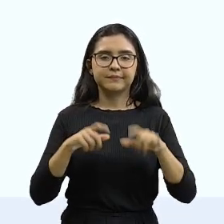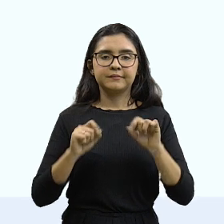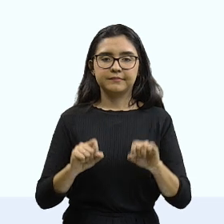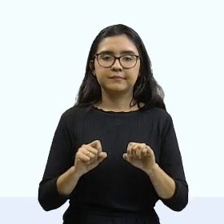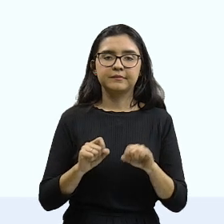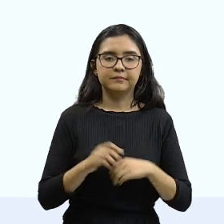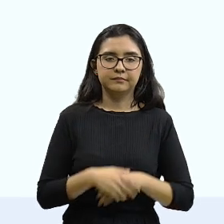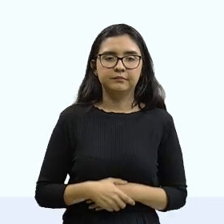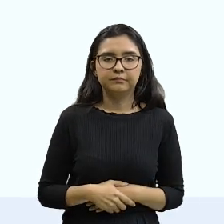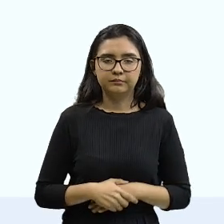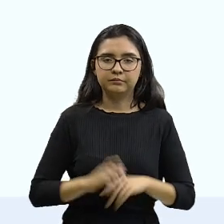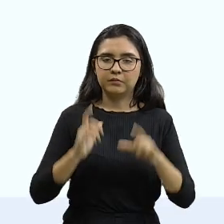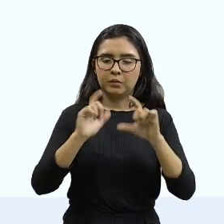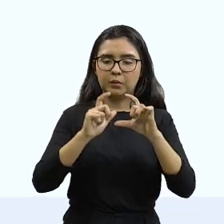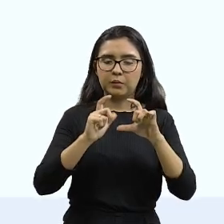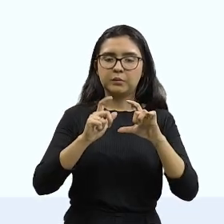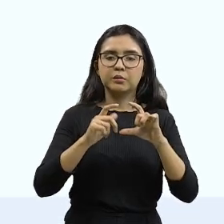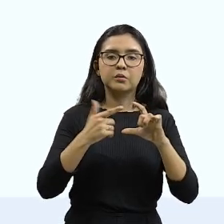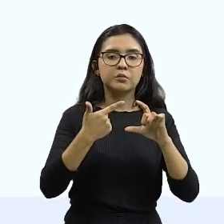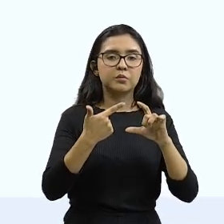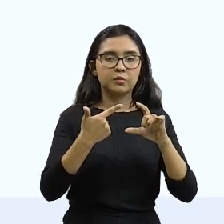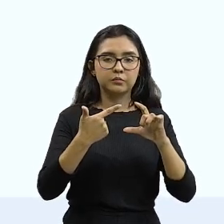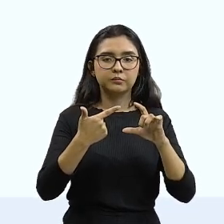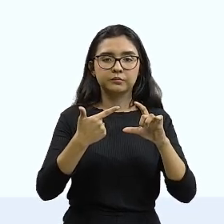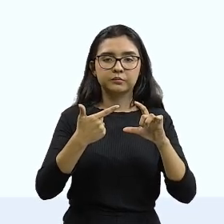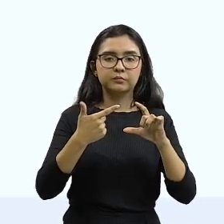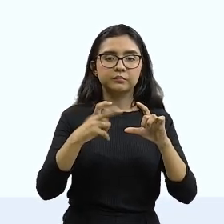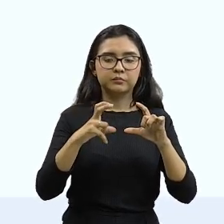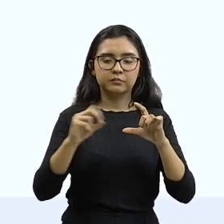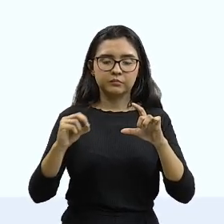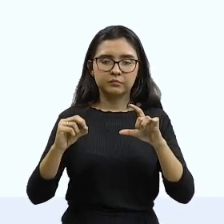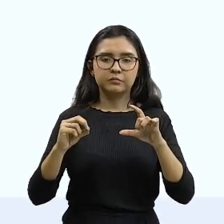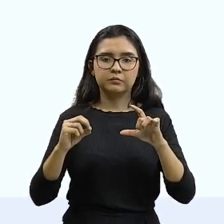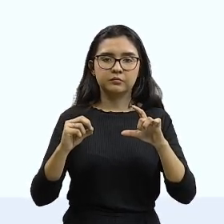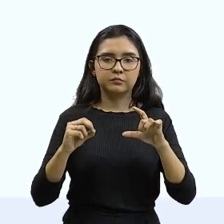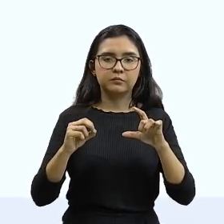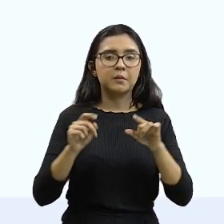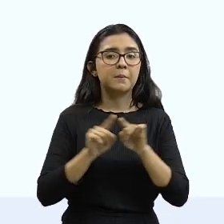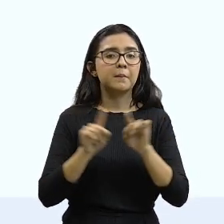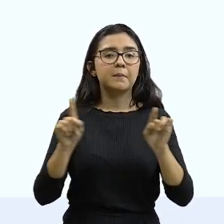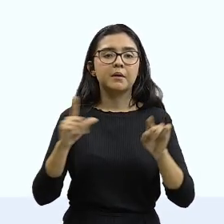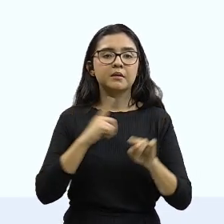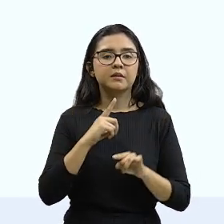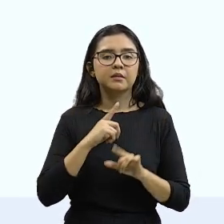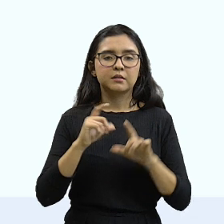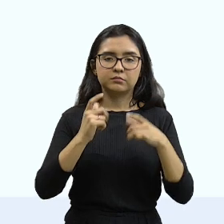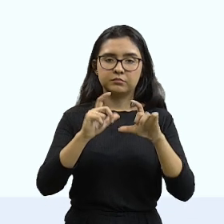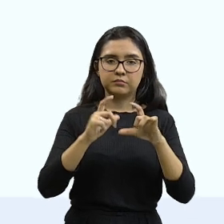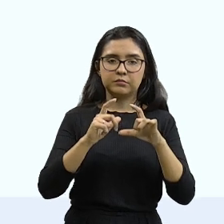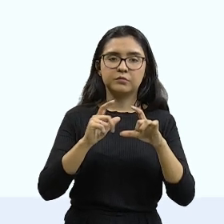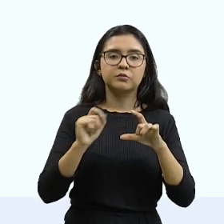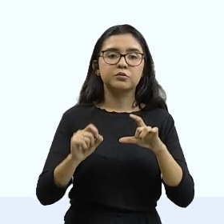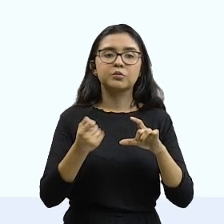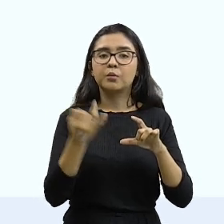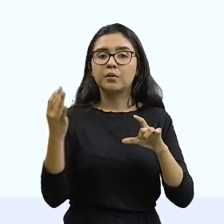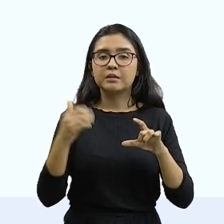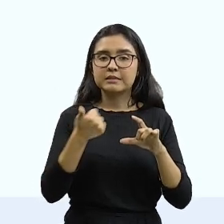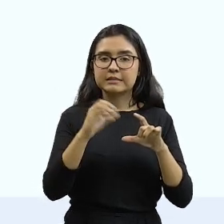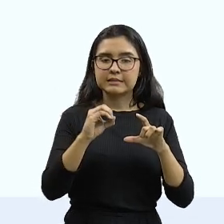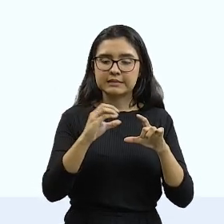de 250 ohm. Porém, só se dispõe de resistores de 100